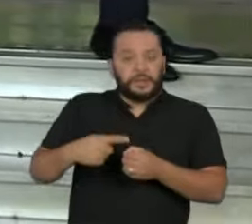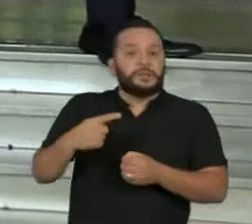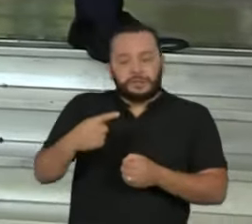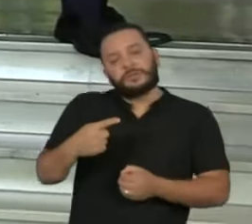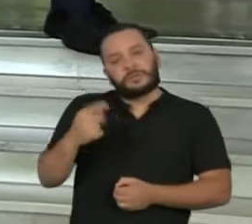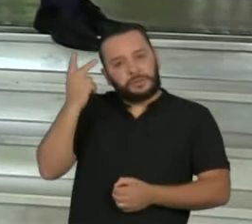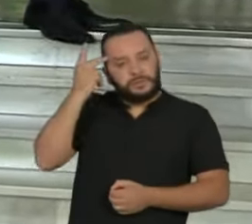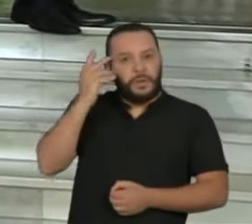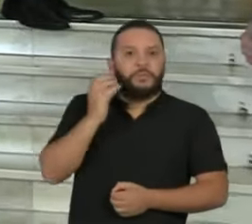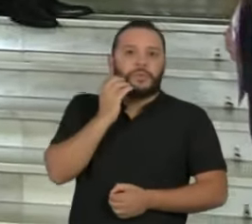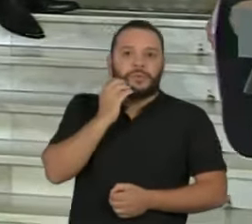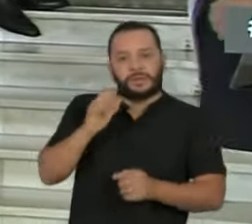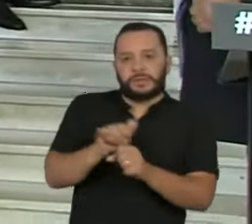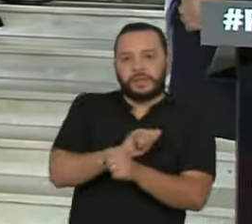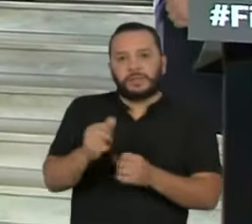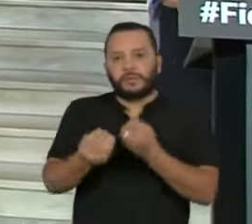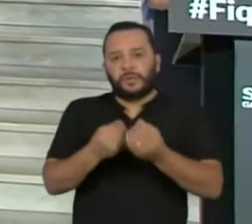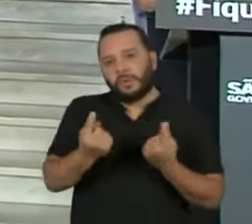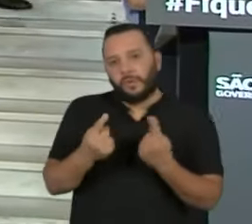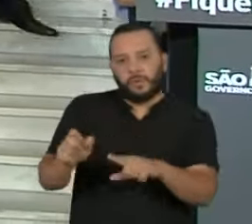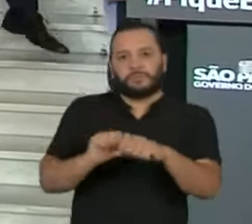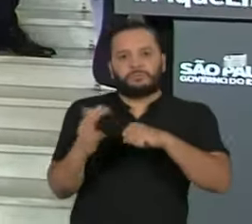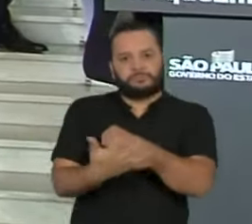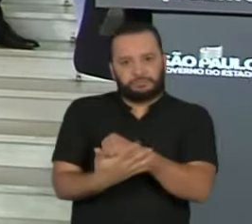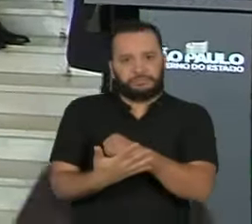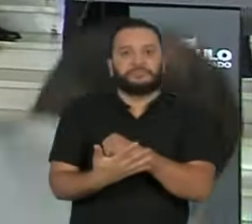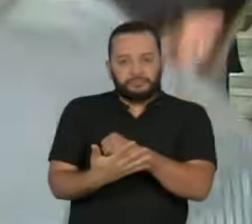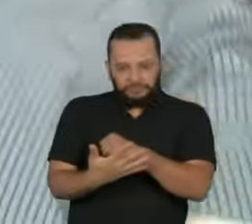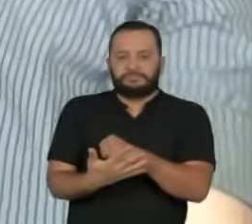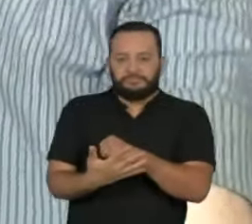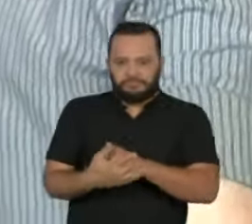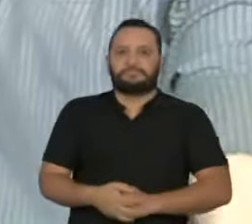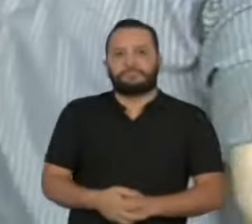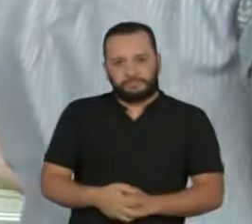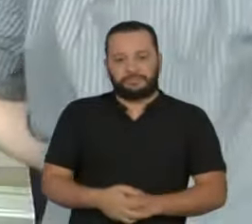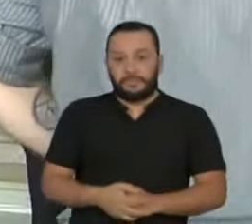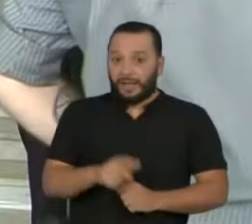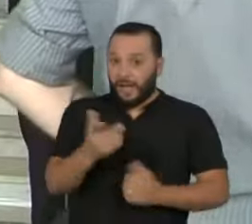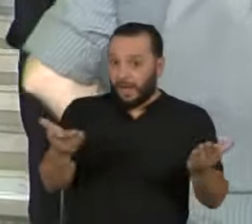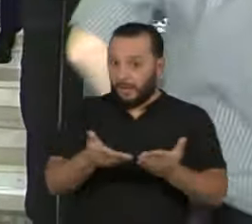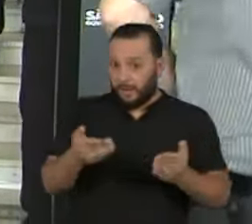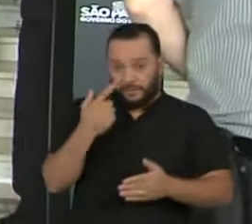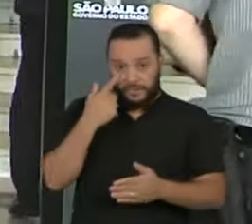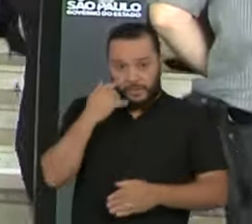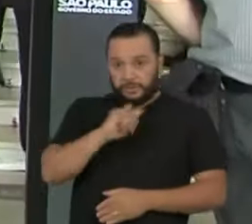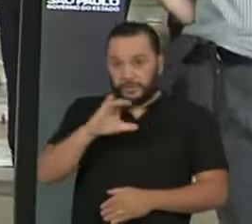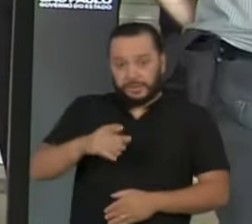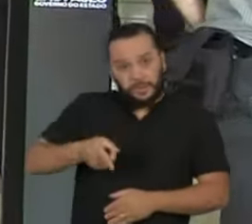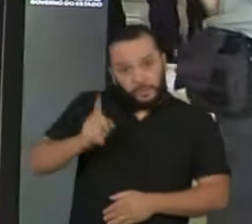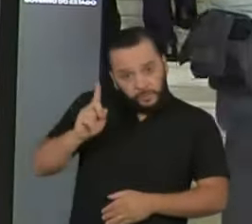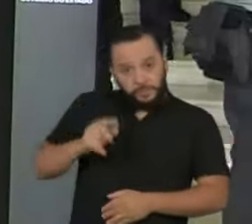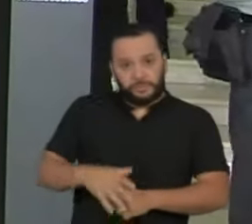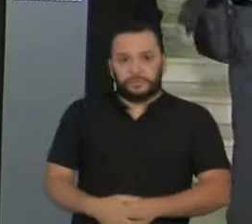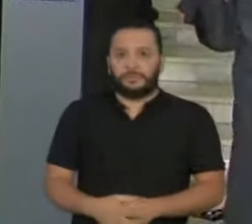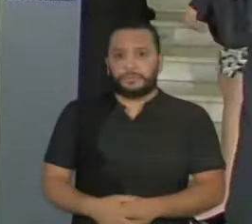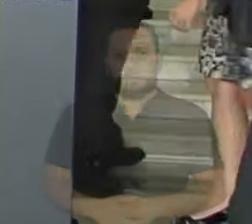Covas, com as novas medidas para o combate da pandemia do novo coronavírus. Fique agora com o JC1.